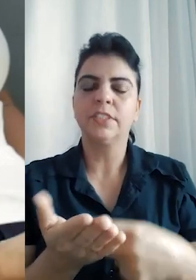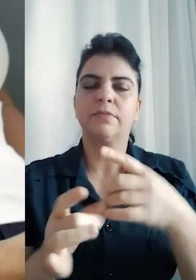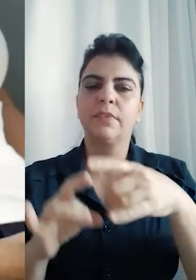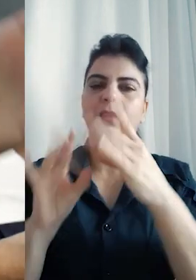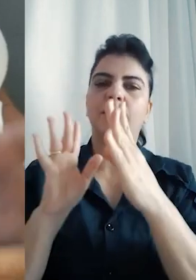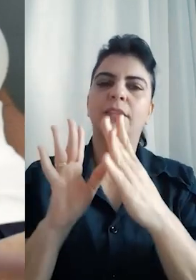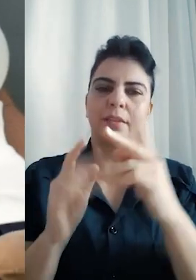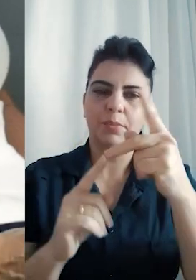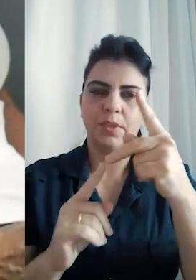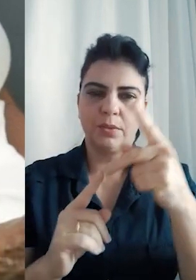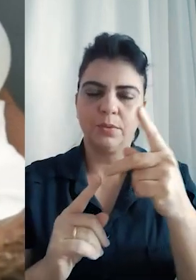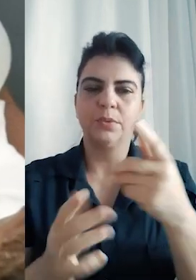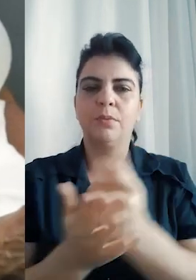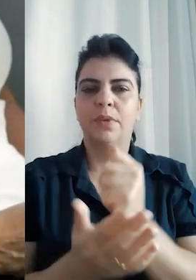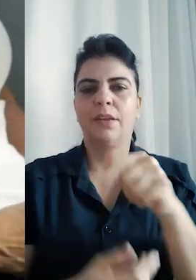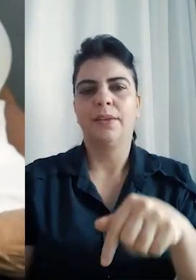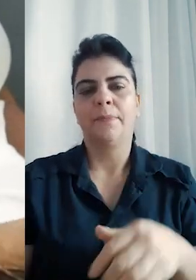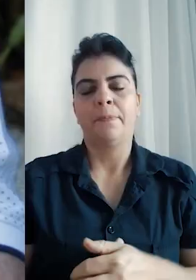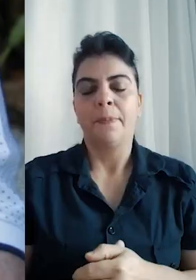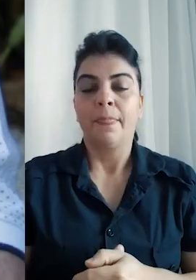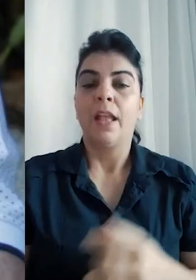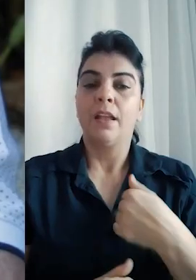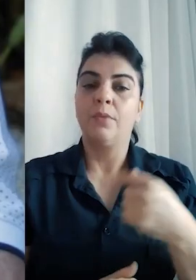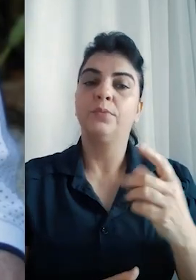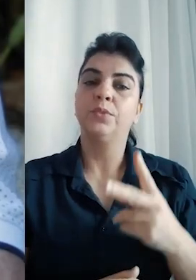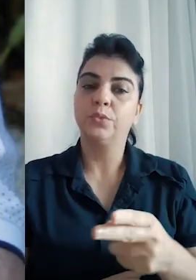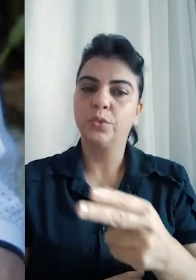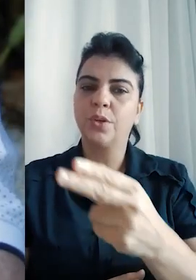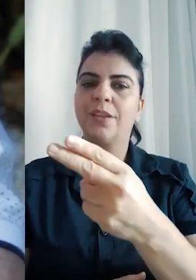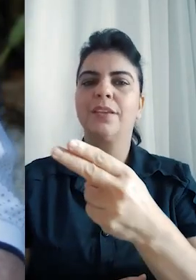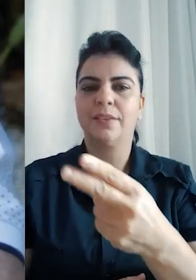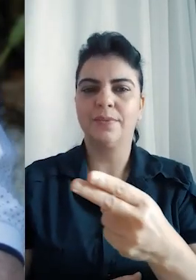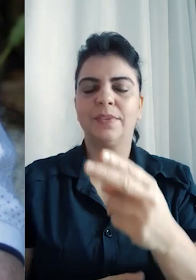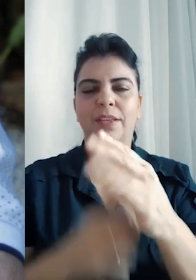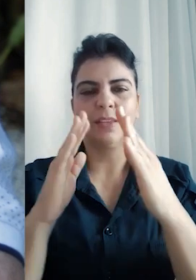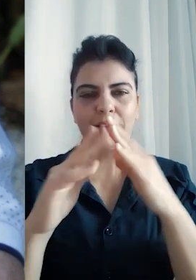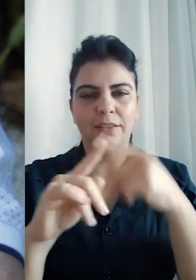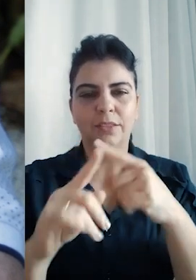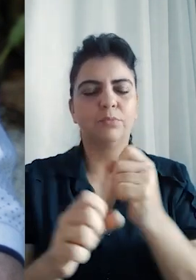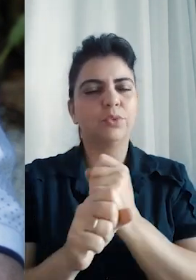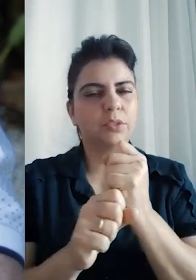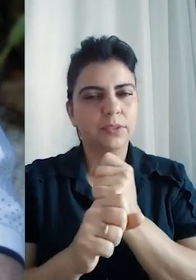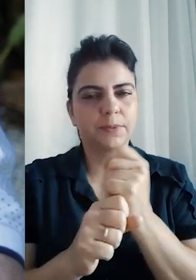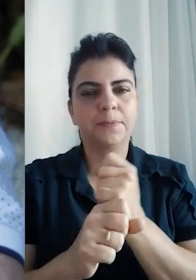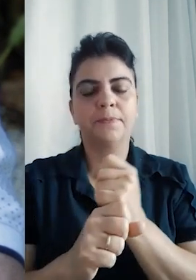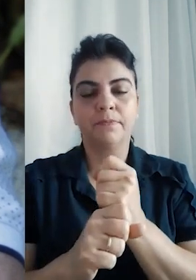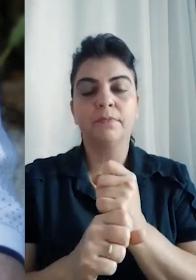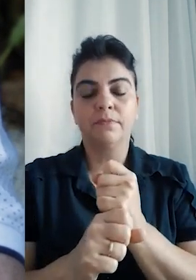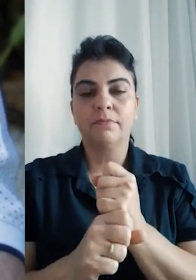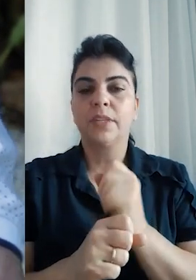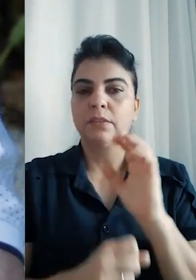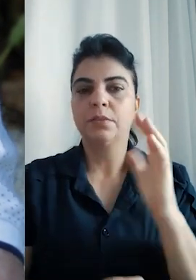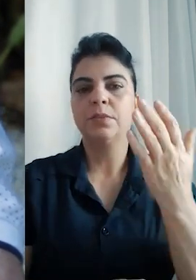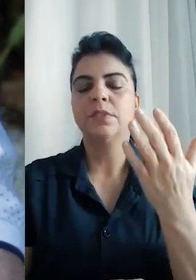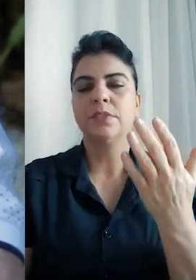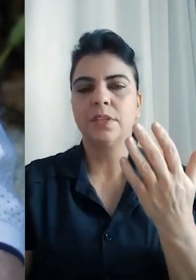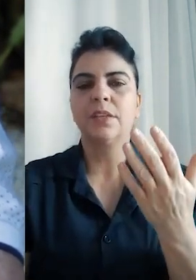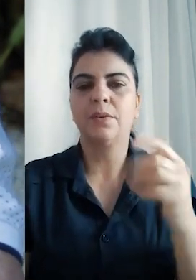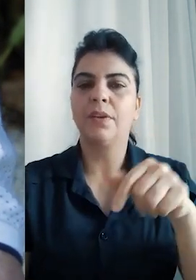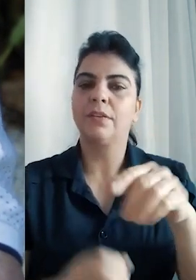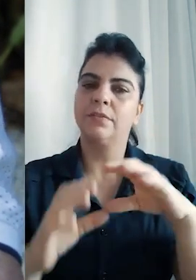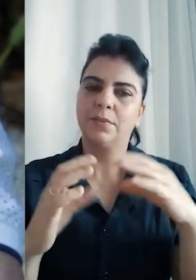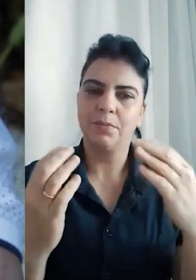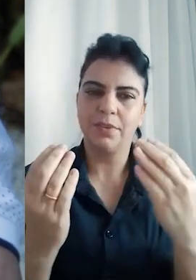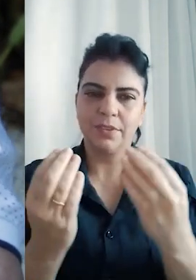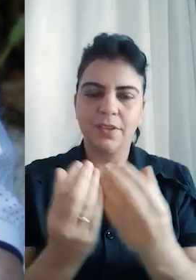confirmou de vender aquela propriedade, de comprar aqui. Eu fui tesoureiro da igreja por muitos anos e surgiu,